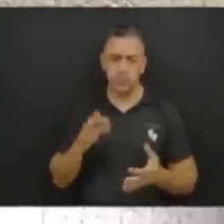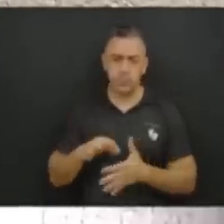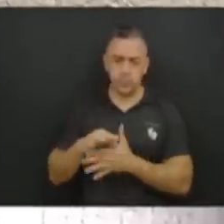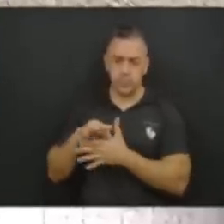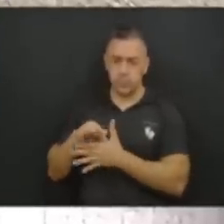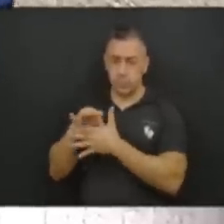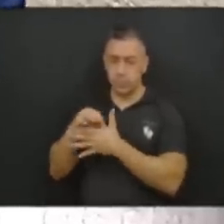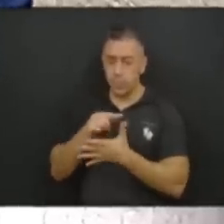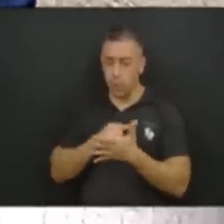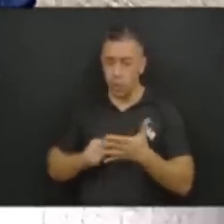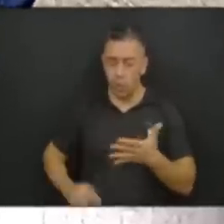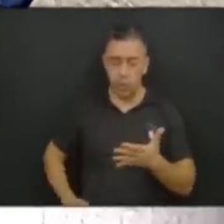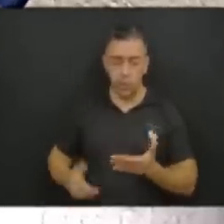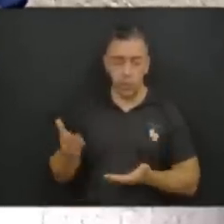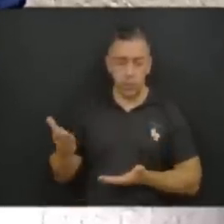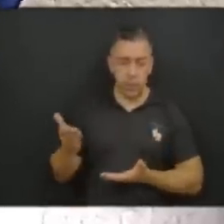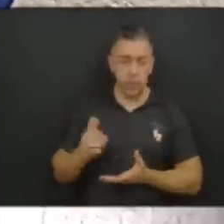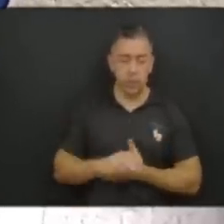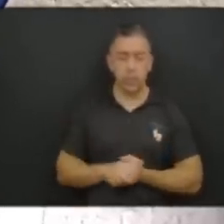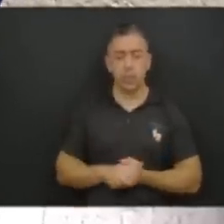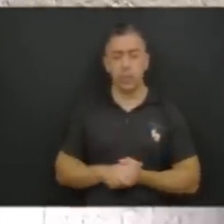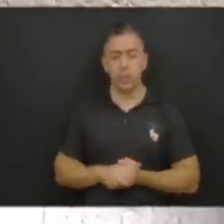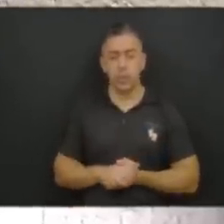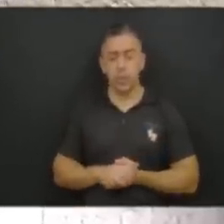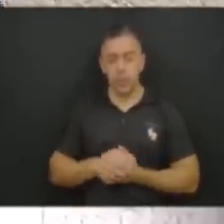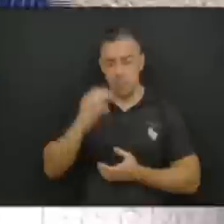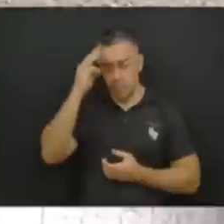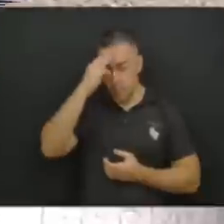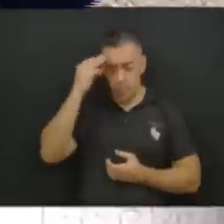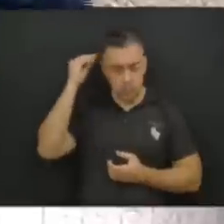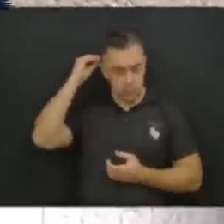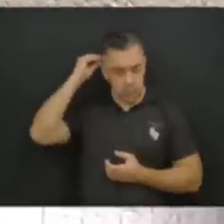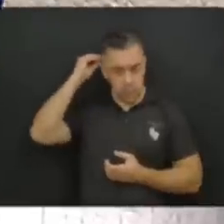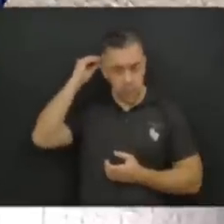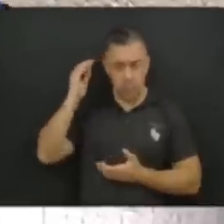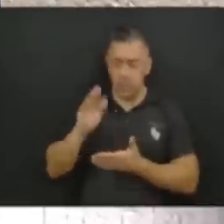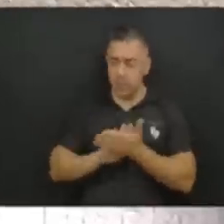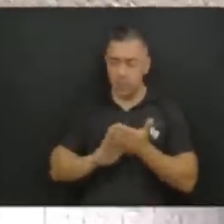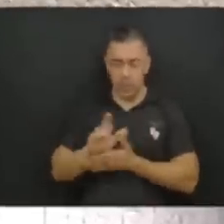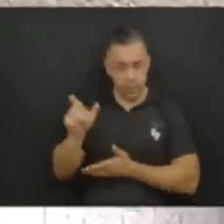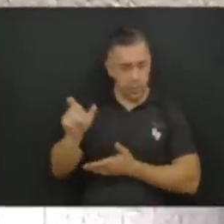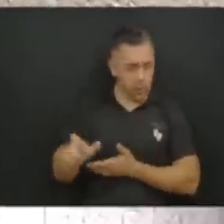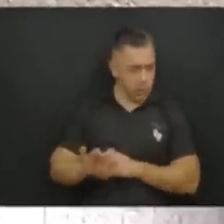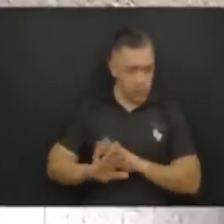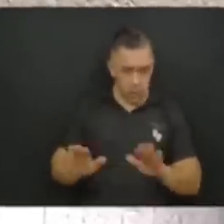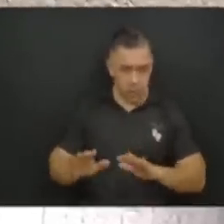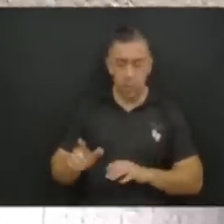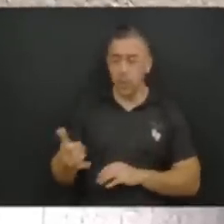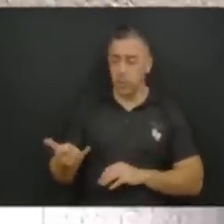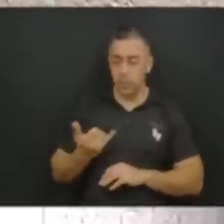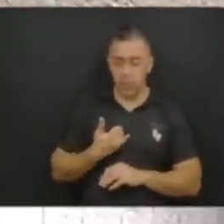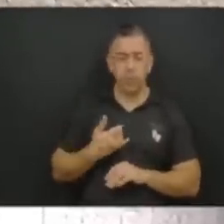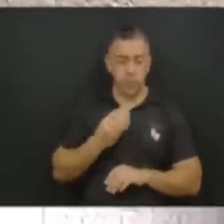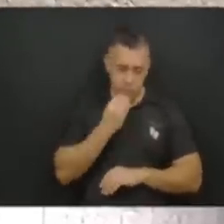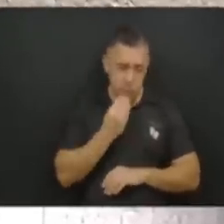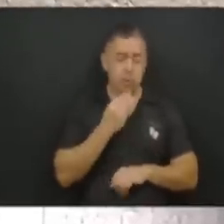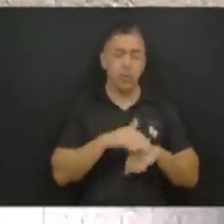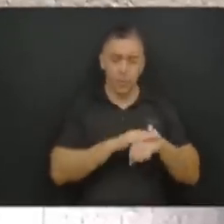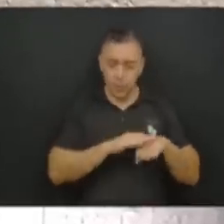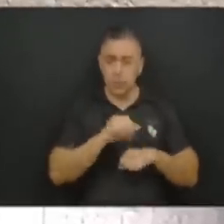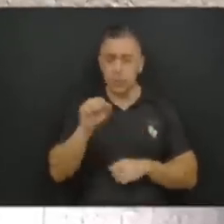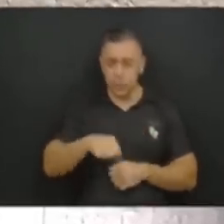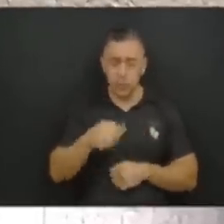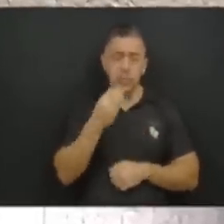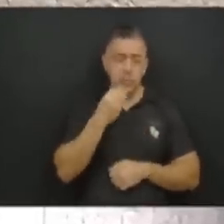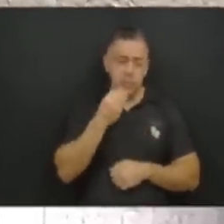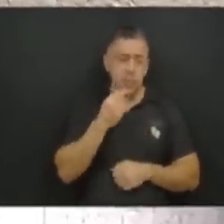origem do governo meu prezado Deputado Marcel É mas ele desligar Vamos tentar conversar